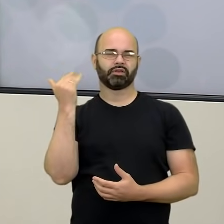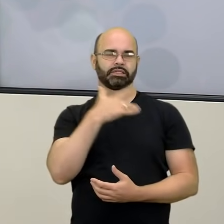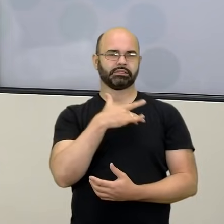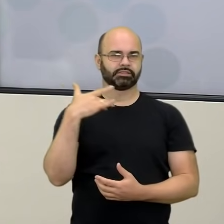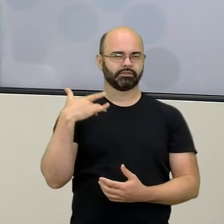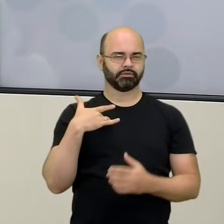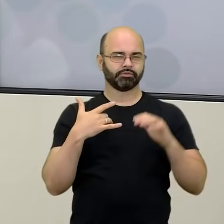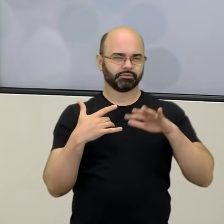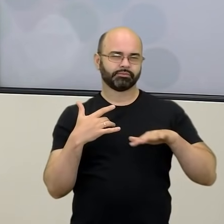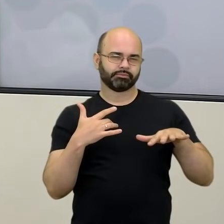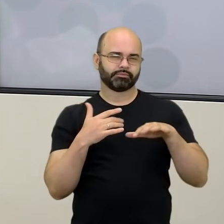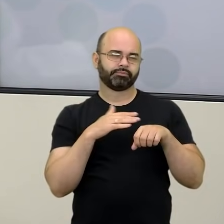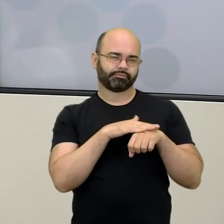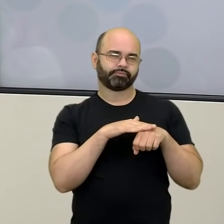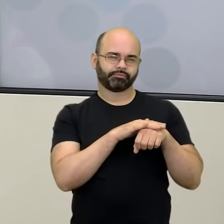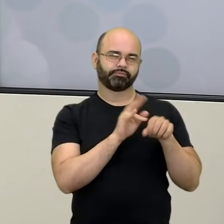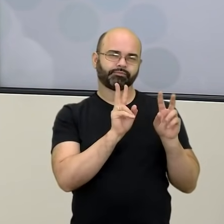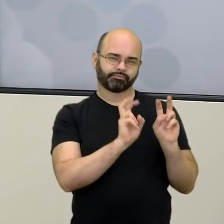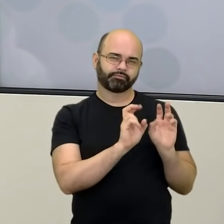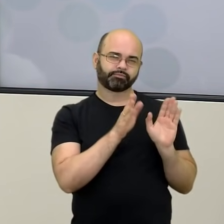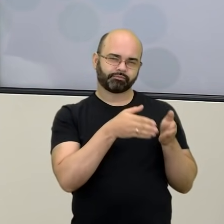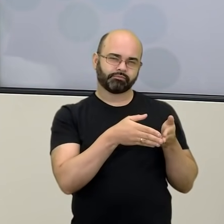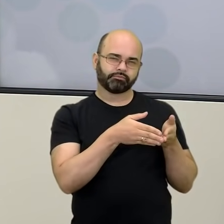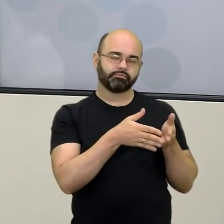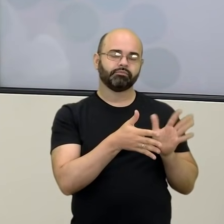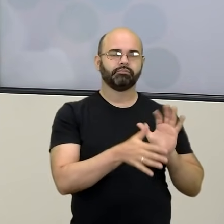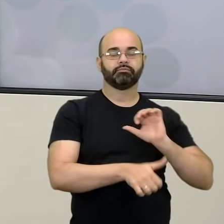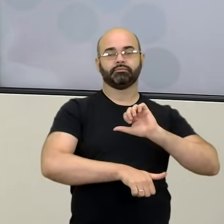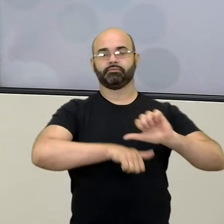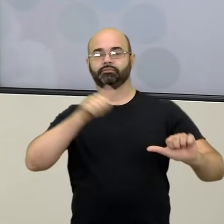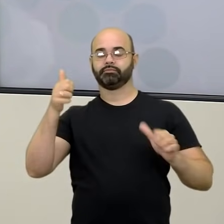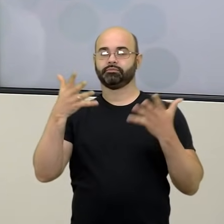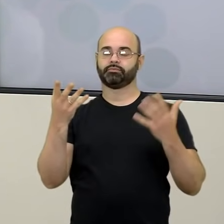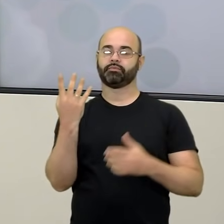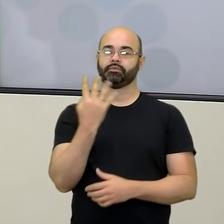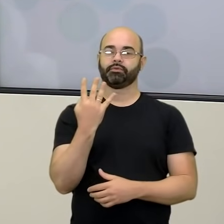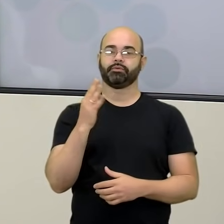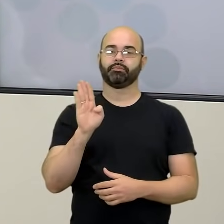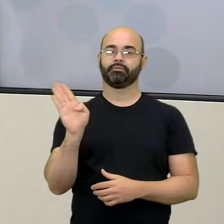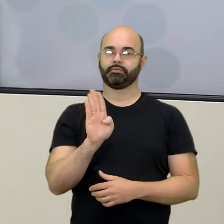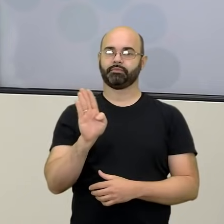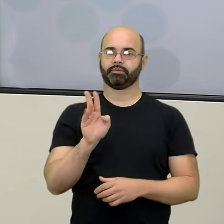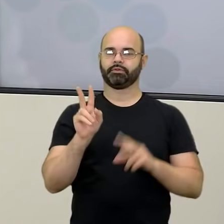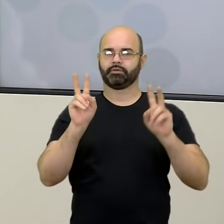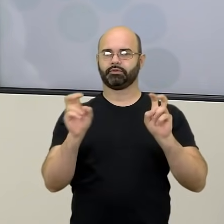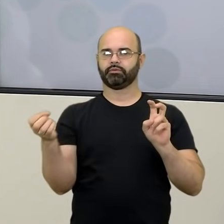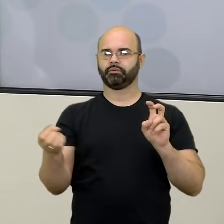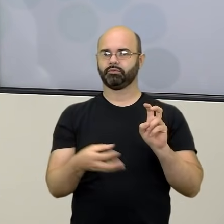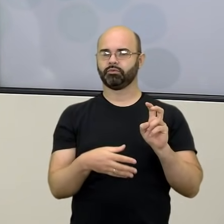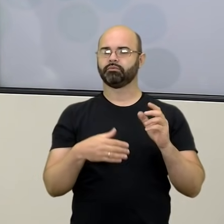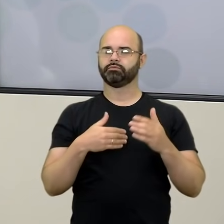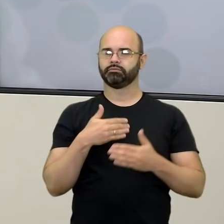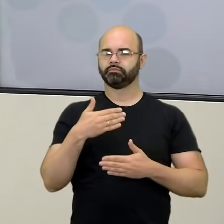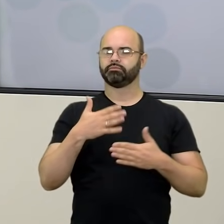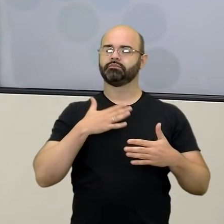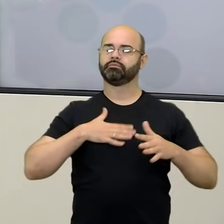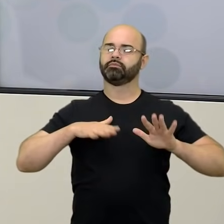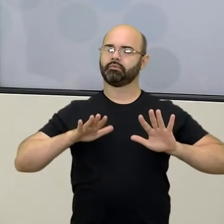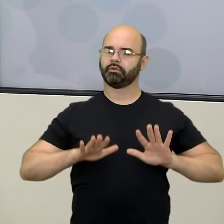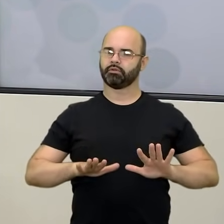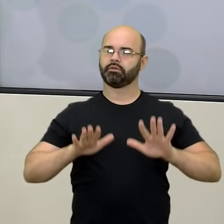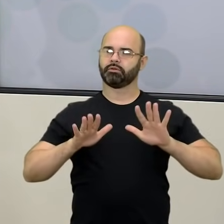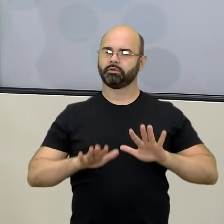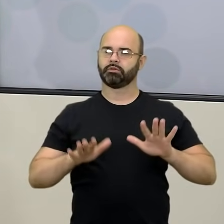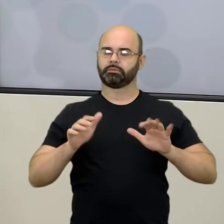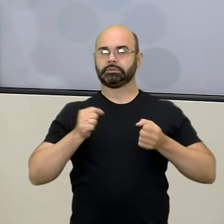saúde sobre e começar a falar um pouquinho sobre o assunto do 4º bimestre a gente vai começar bem devagarinho Sem estresse e